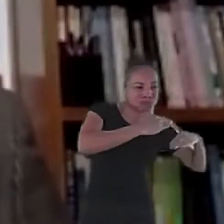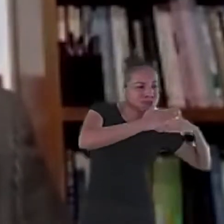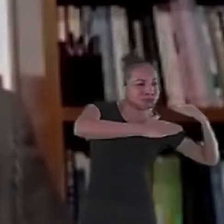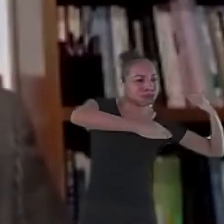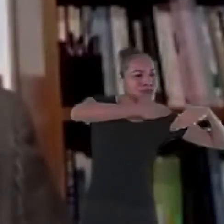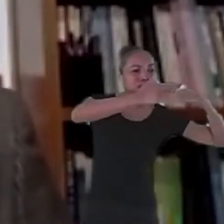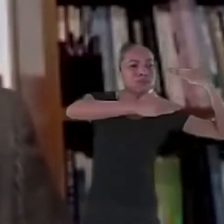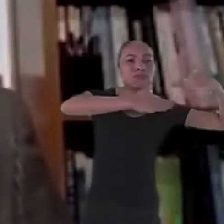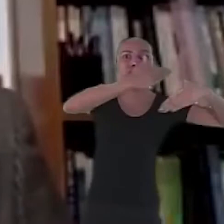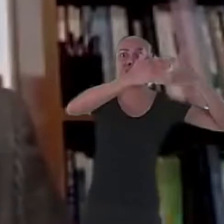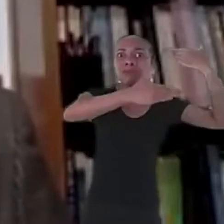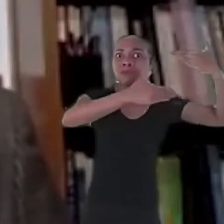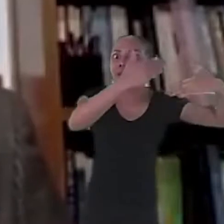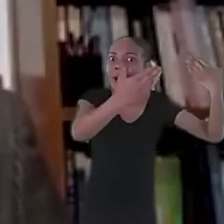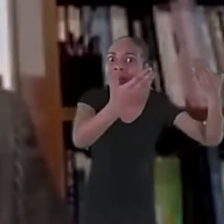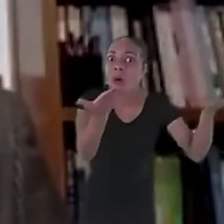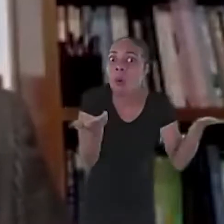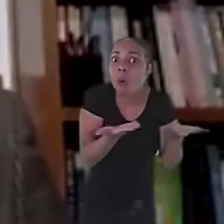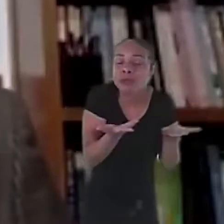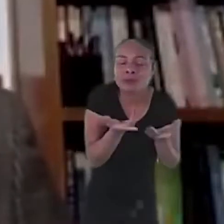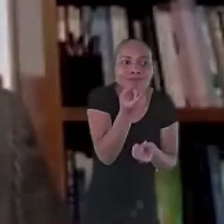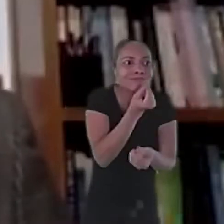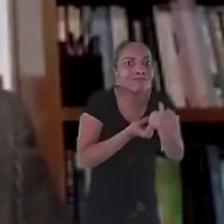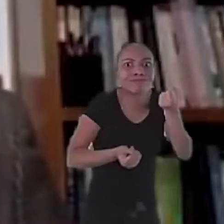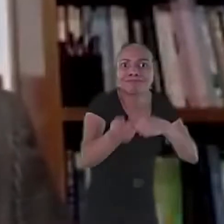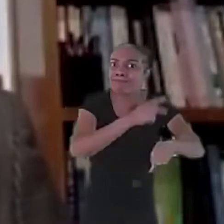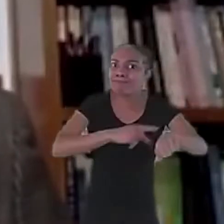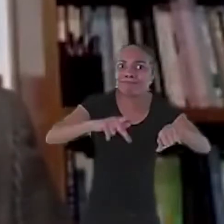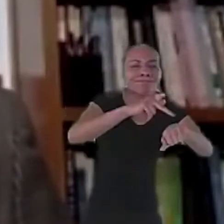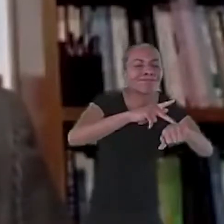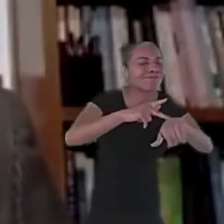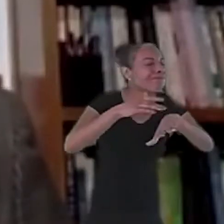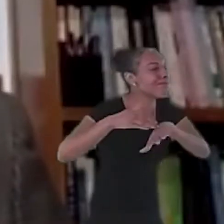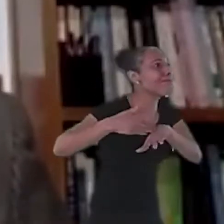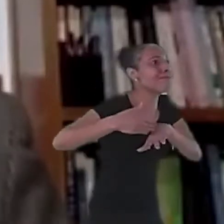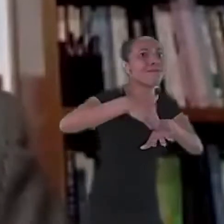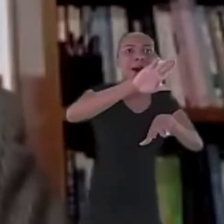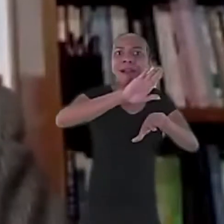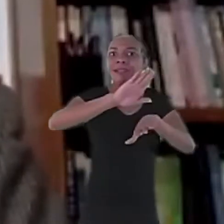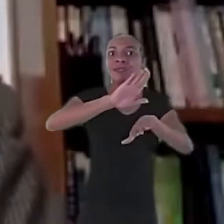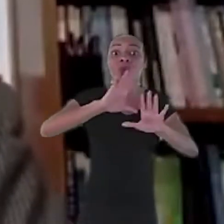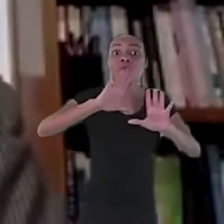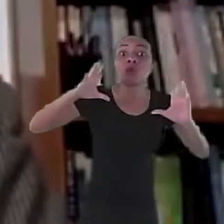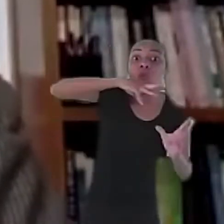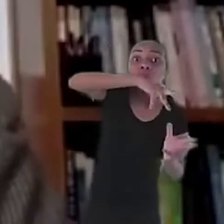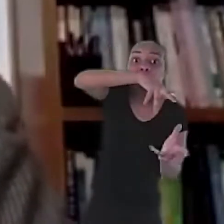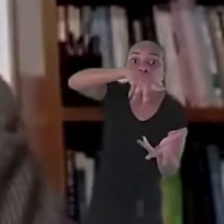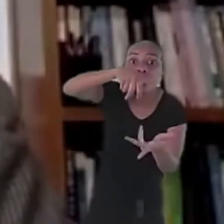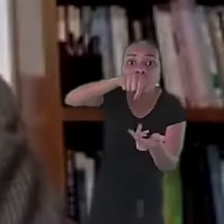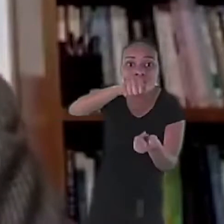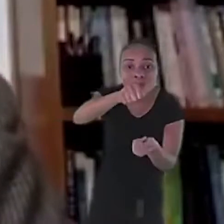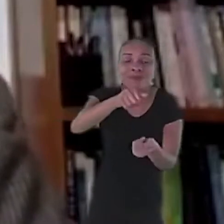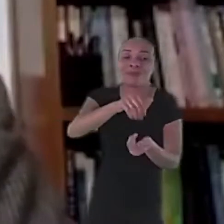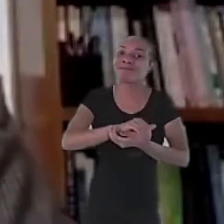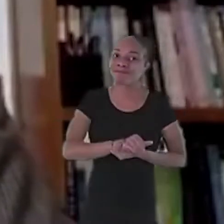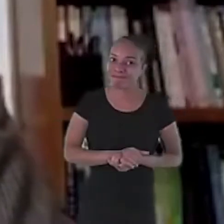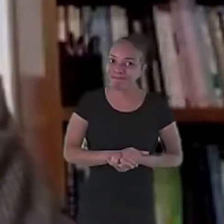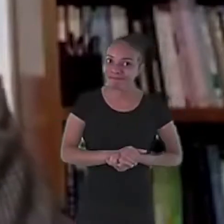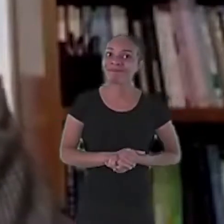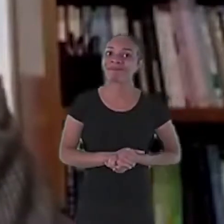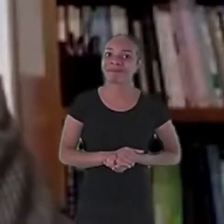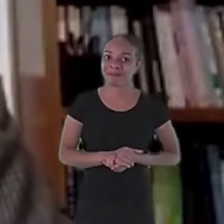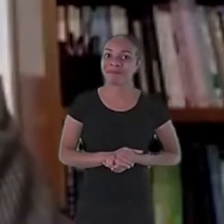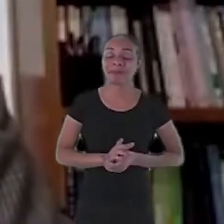do mundo, segundo estimativas várias. De modo que